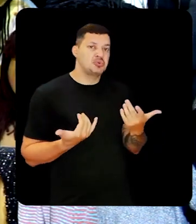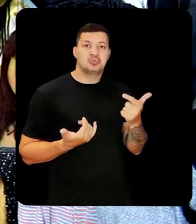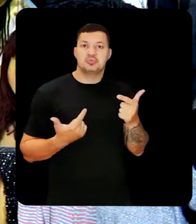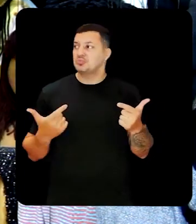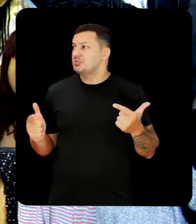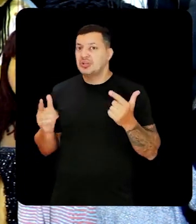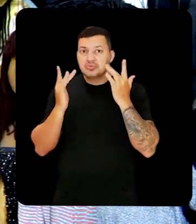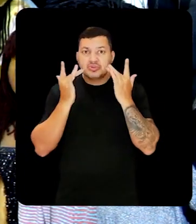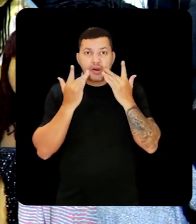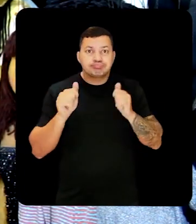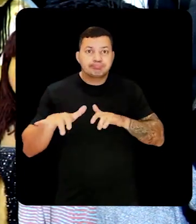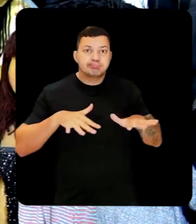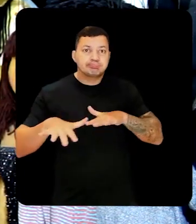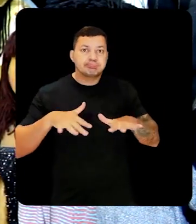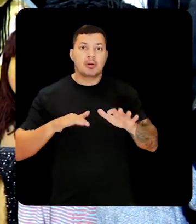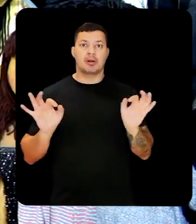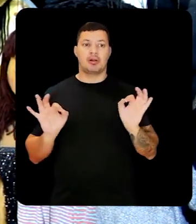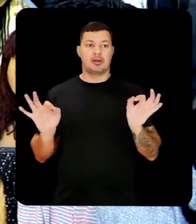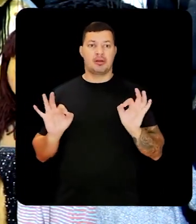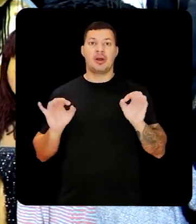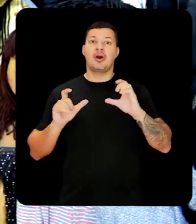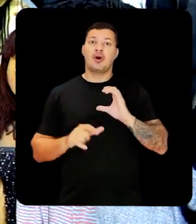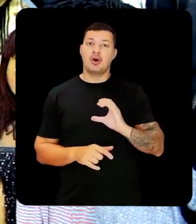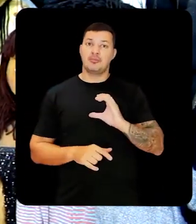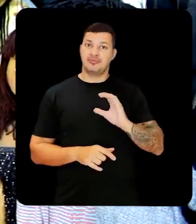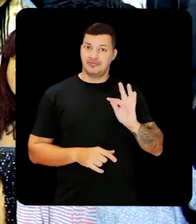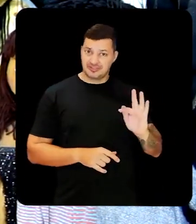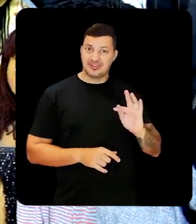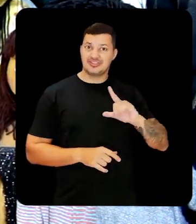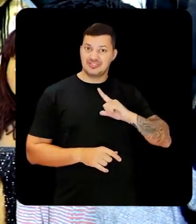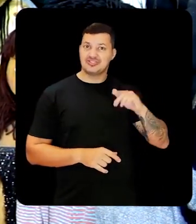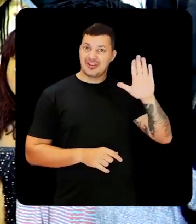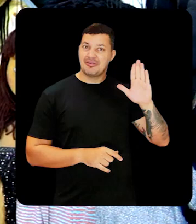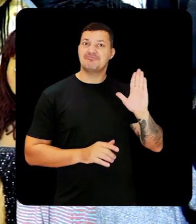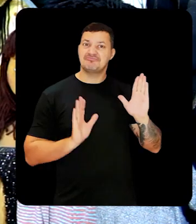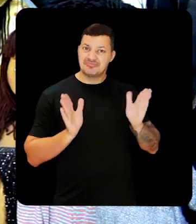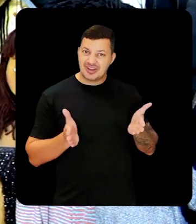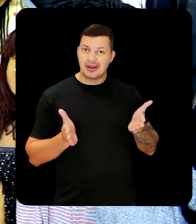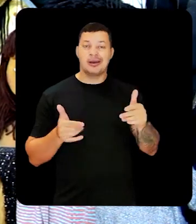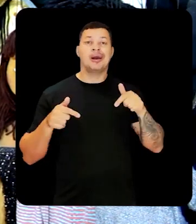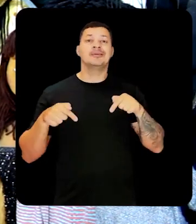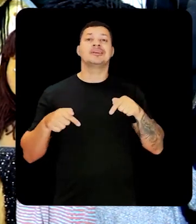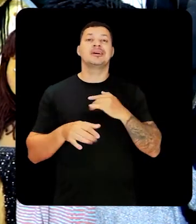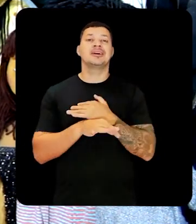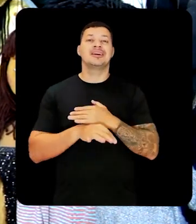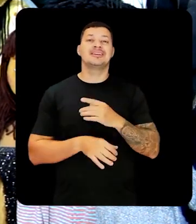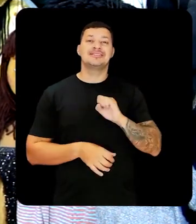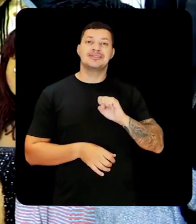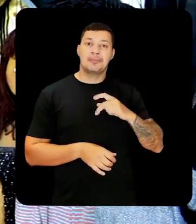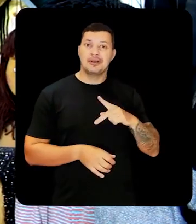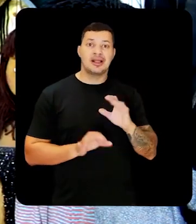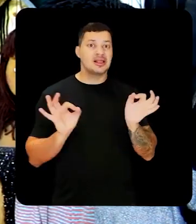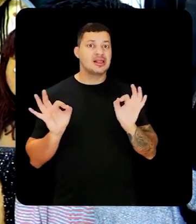não tinha teatro, movimento teatral. Aqui em Porto Cabo Frio tinha 3, 4 grupos já na época, né? Em São Pedro não tinha